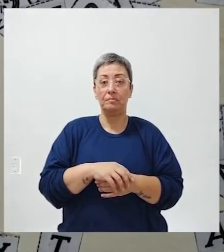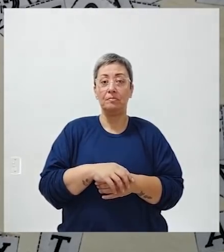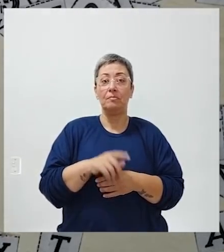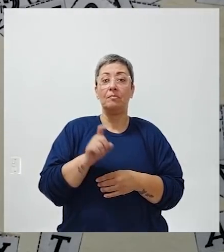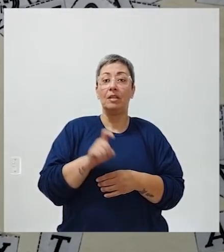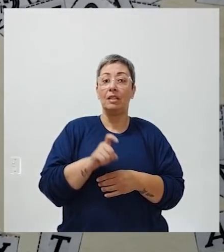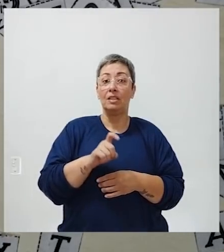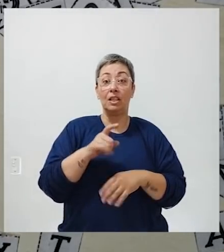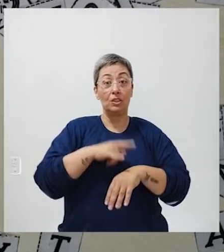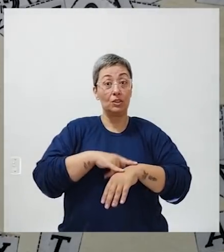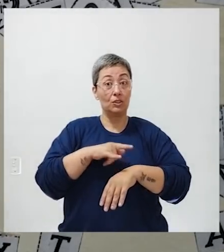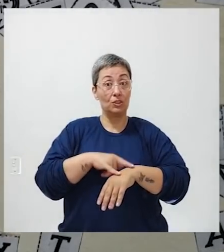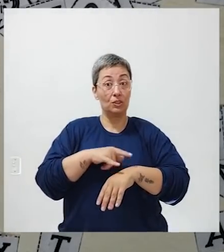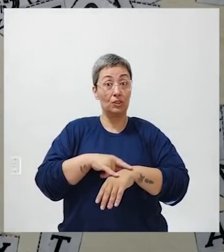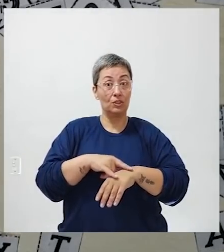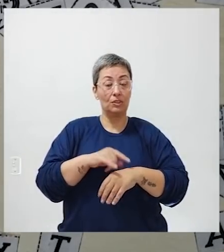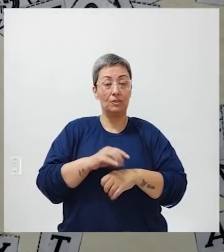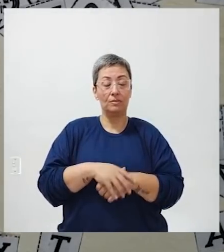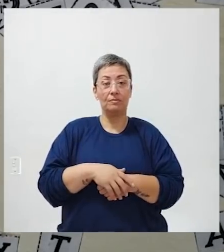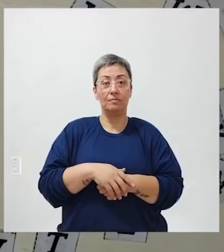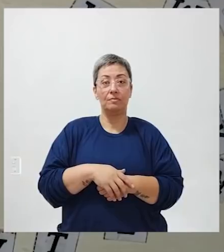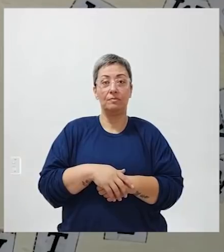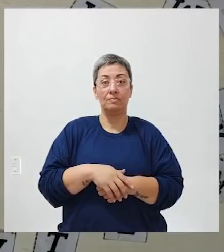O X é do xixi, ó. S.